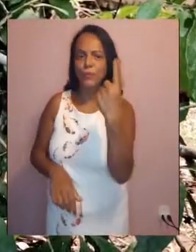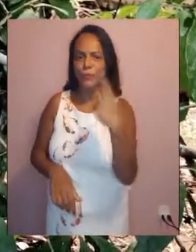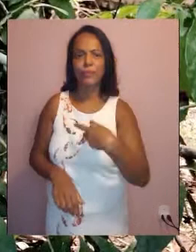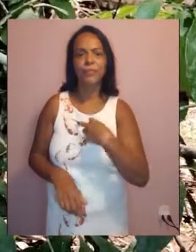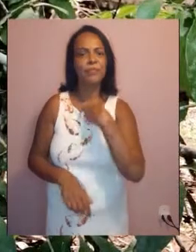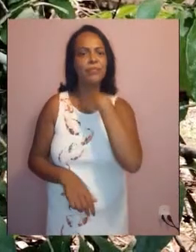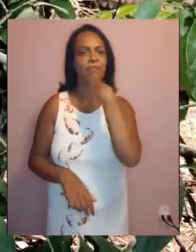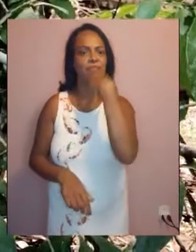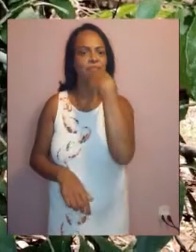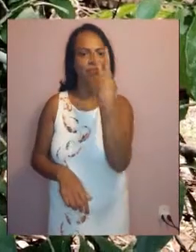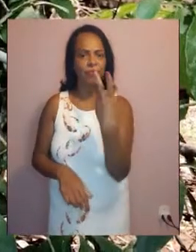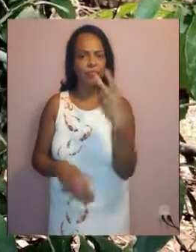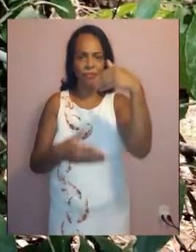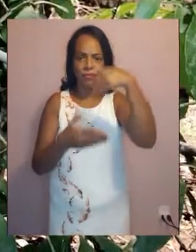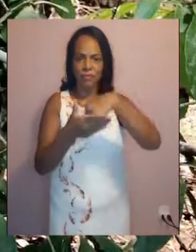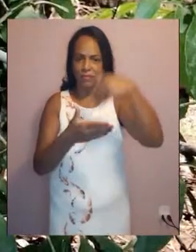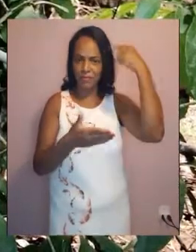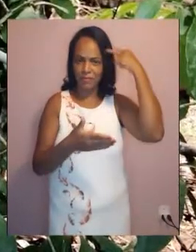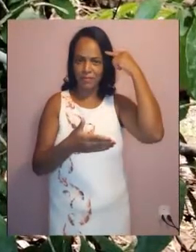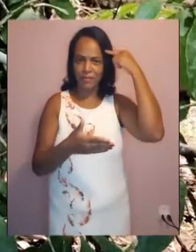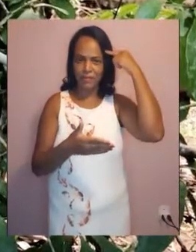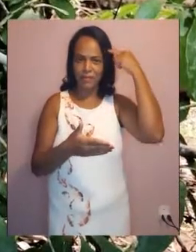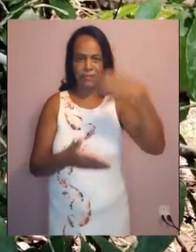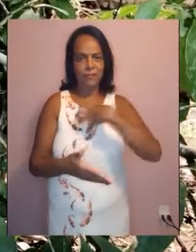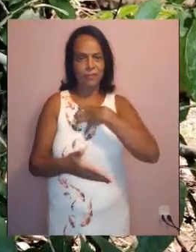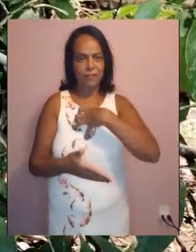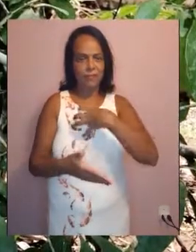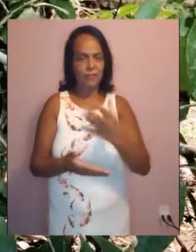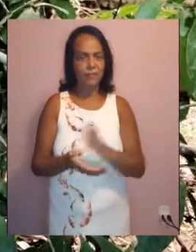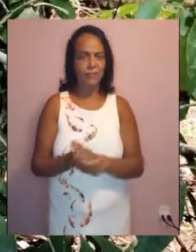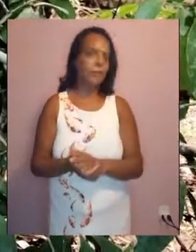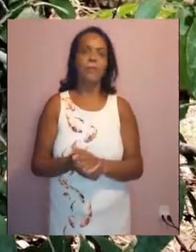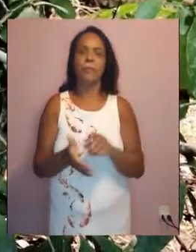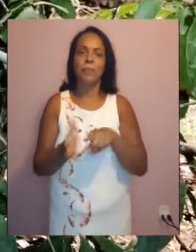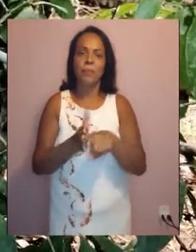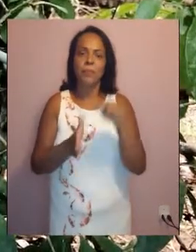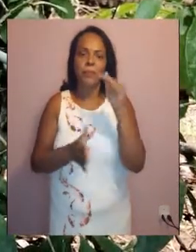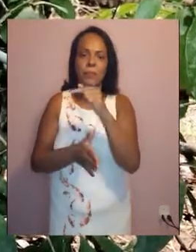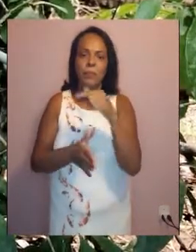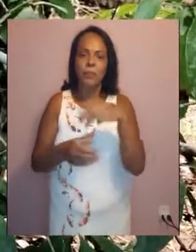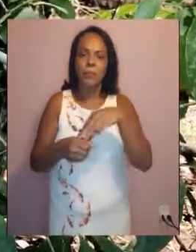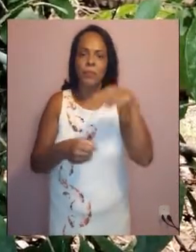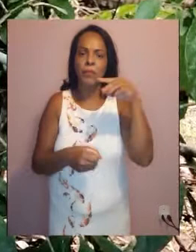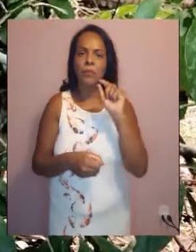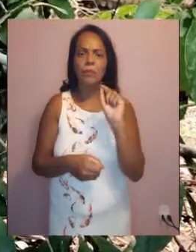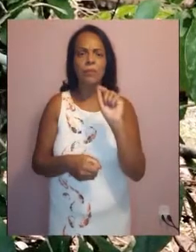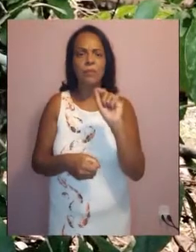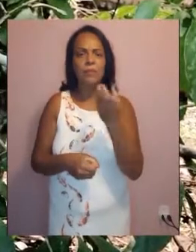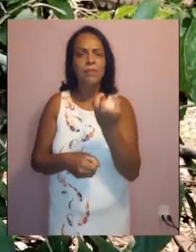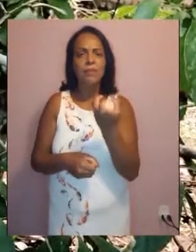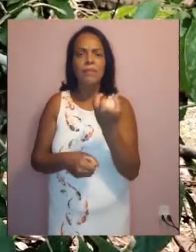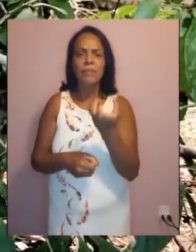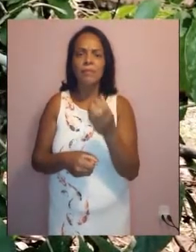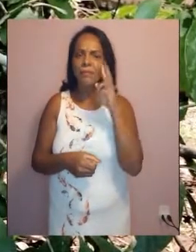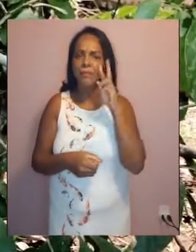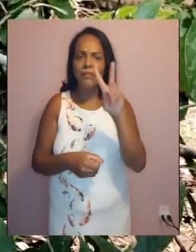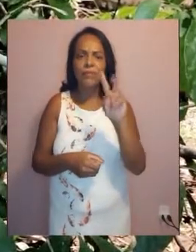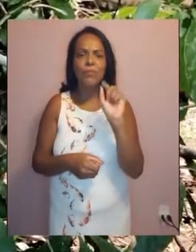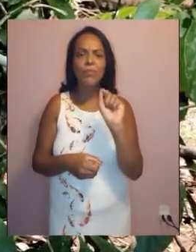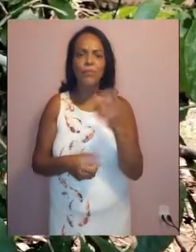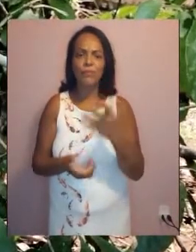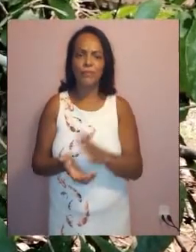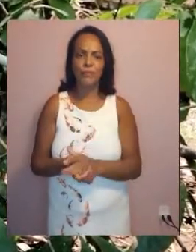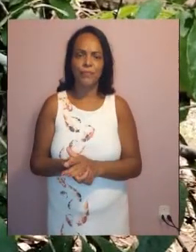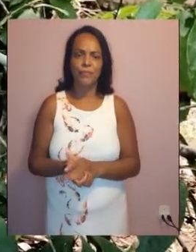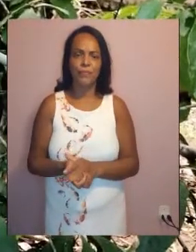ele, naturalmente, pela saudade, disse: eu quero ver o Maranhão. Ó, ele disse que quando